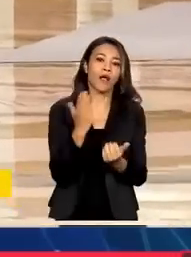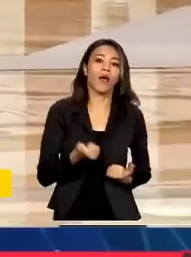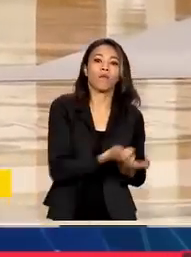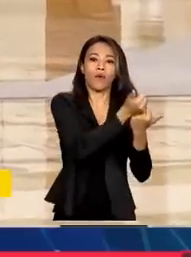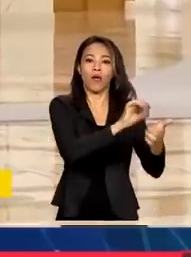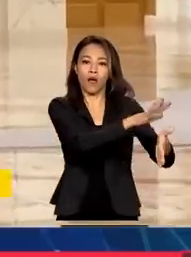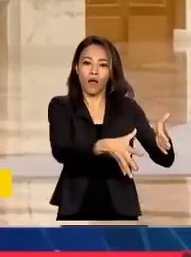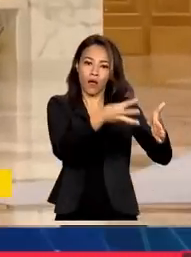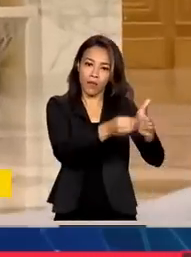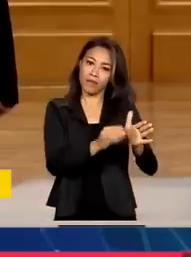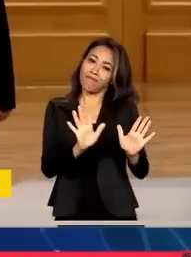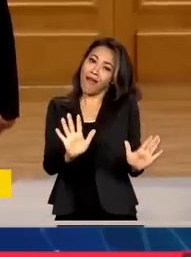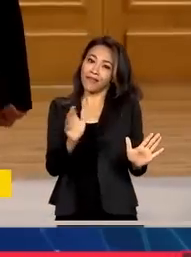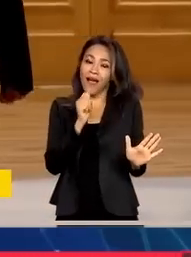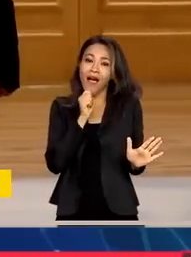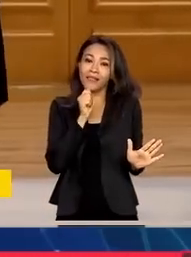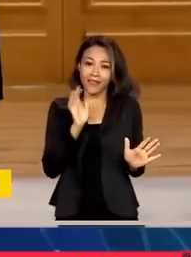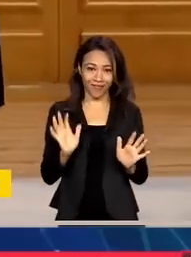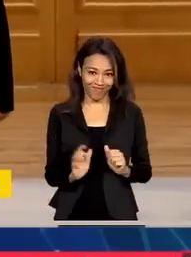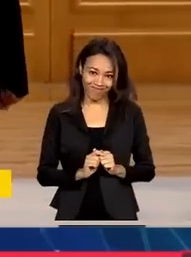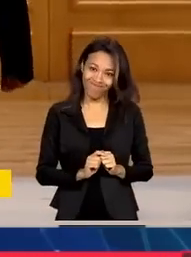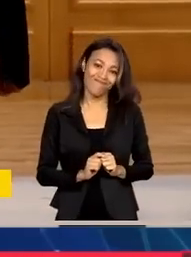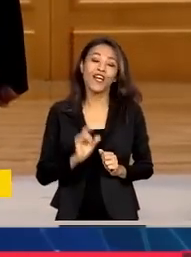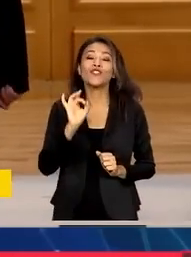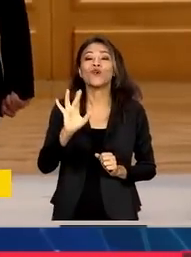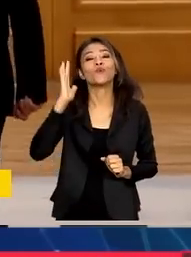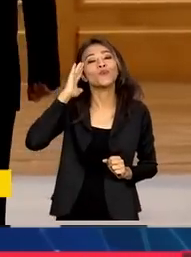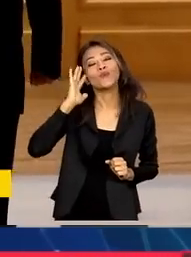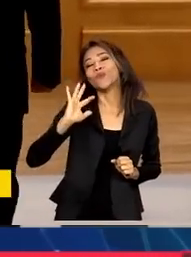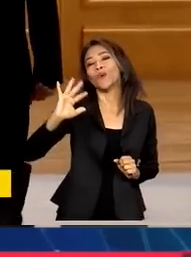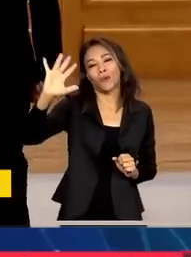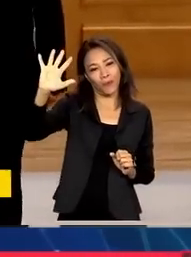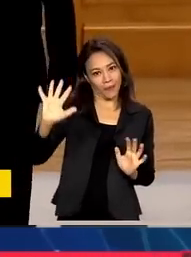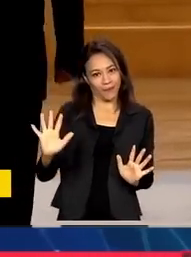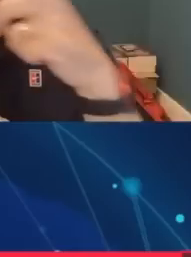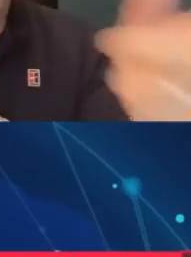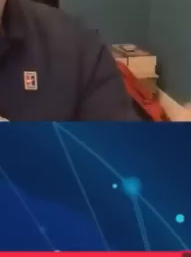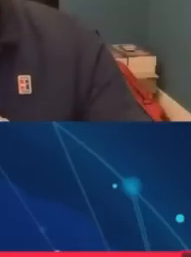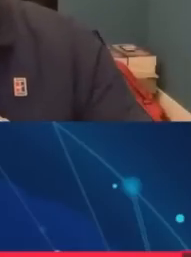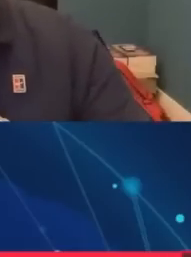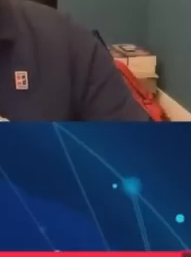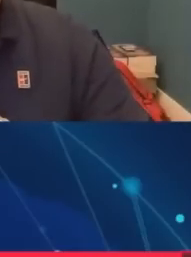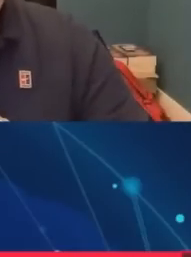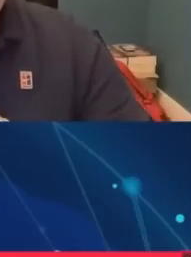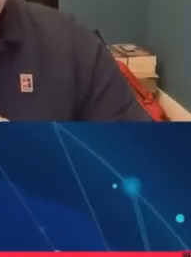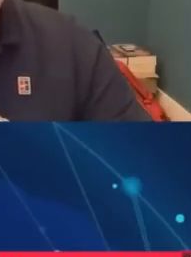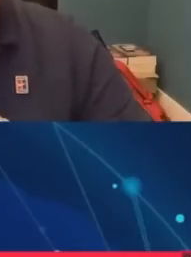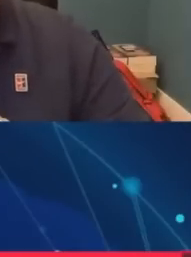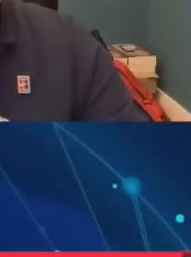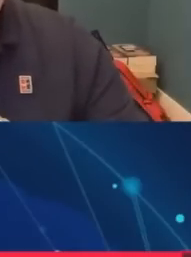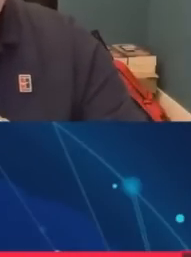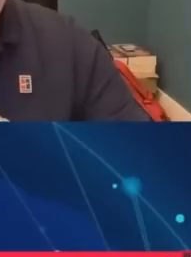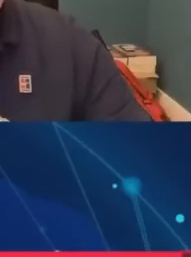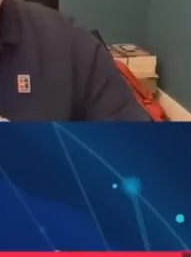Amazônia. Mas, por enquanto, essa expectativa ainda é um sonho das mil e uma noites. Muito boa a reportagem, né, Zé? Quer dizer,